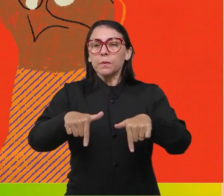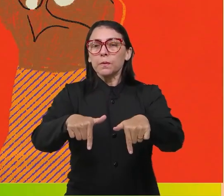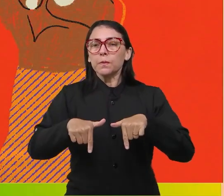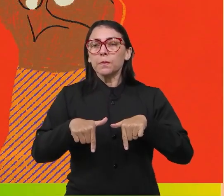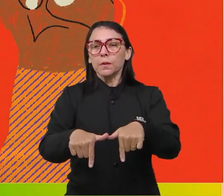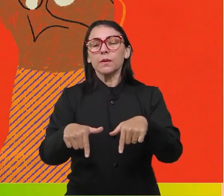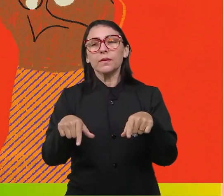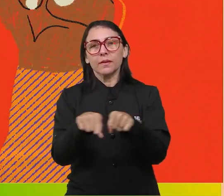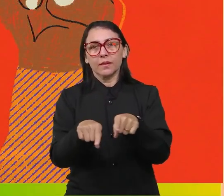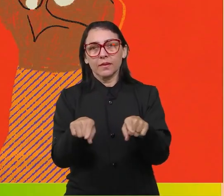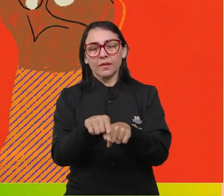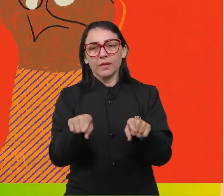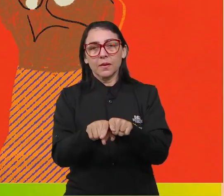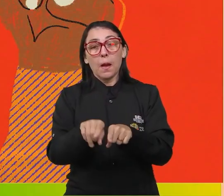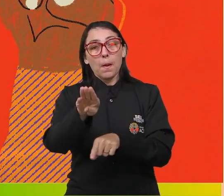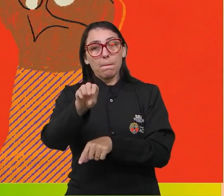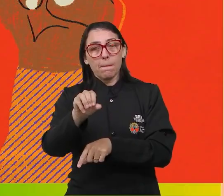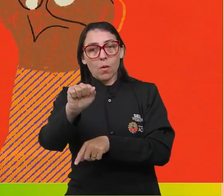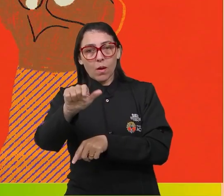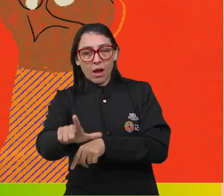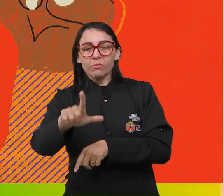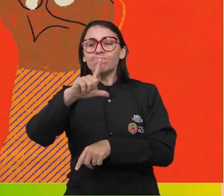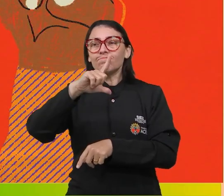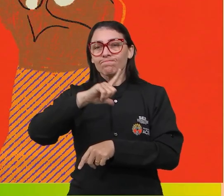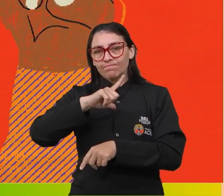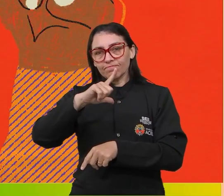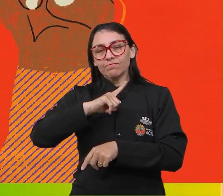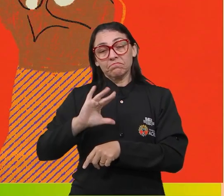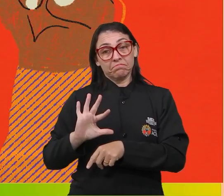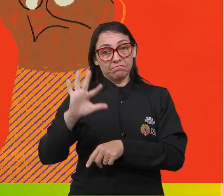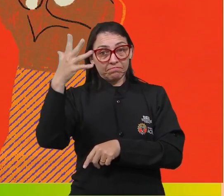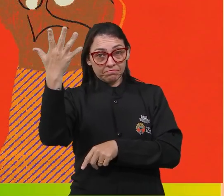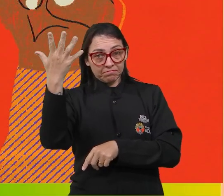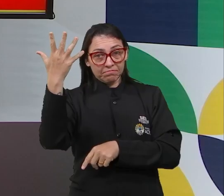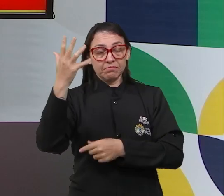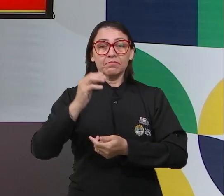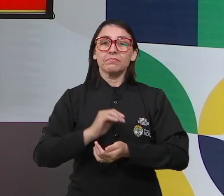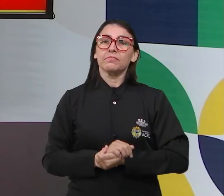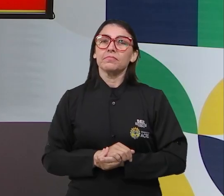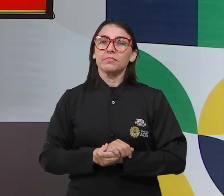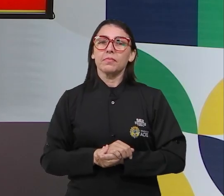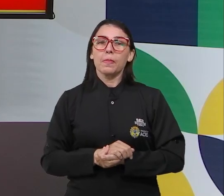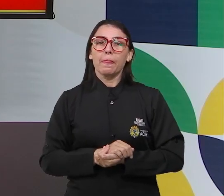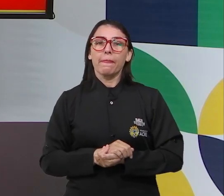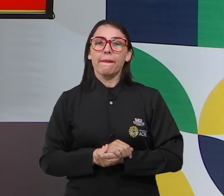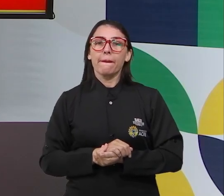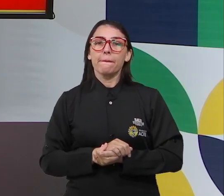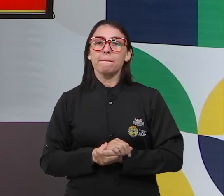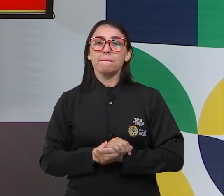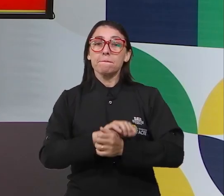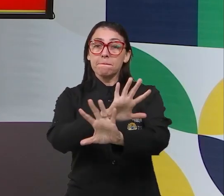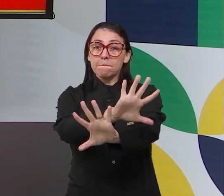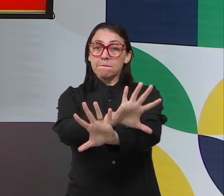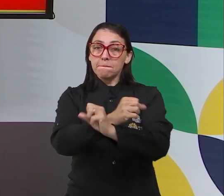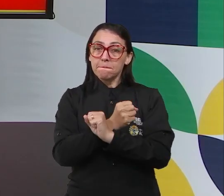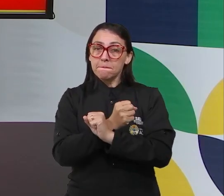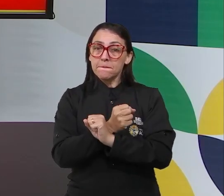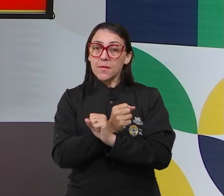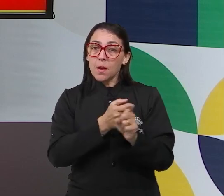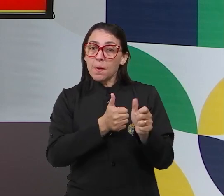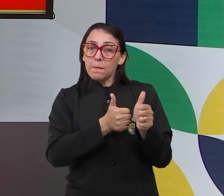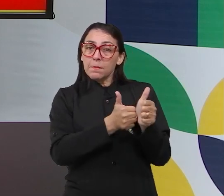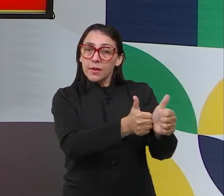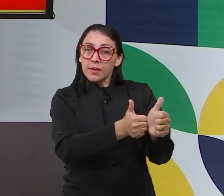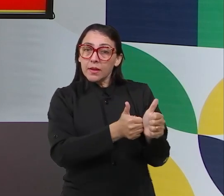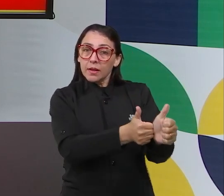Então, Boal teve um cenário aí de exílio. Ele foi perseguido por